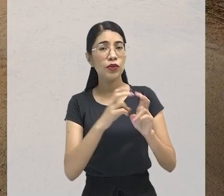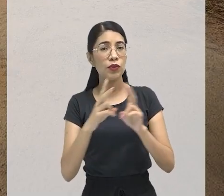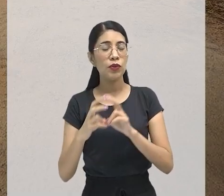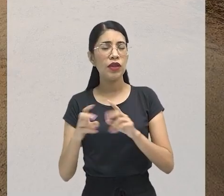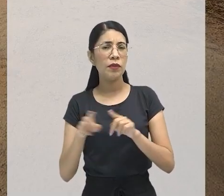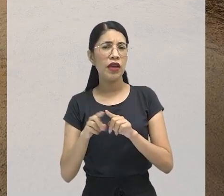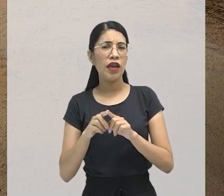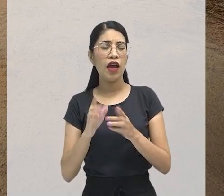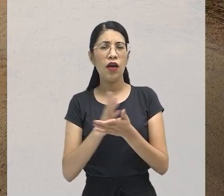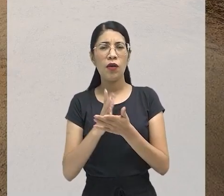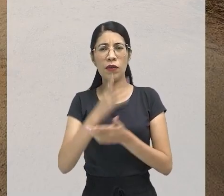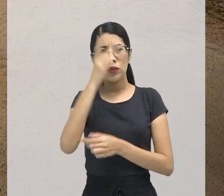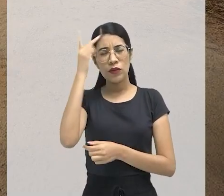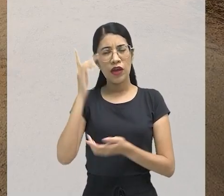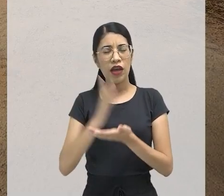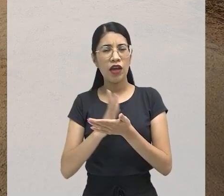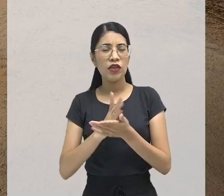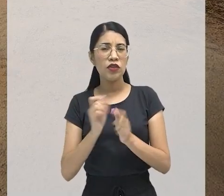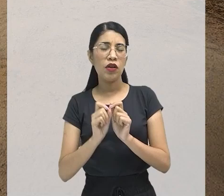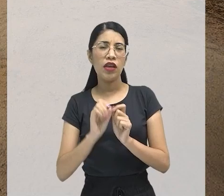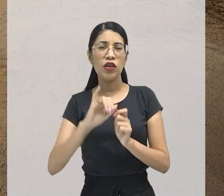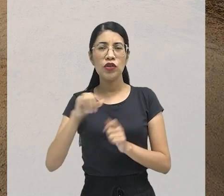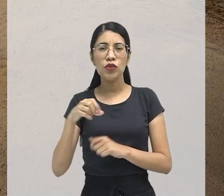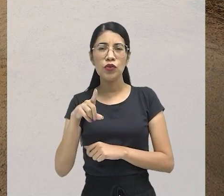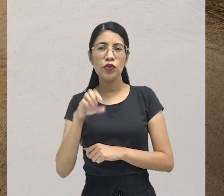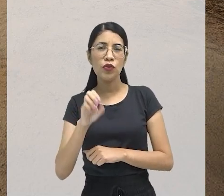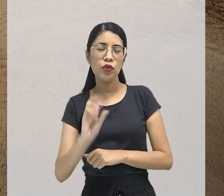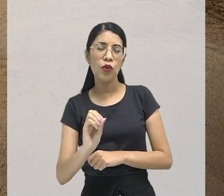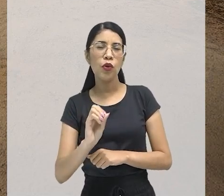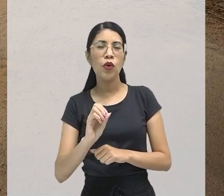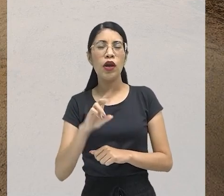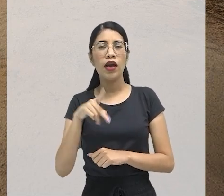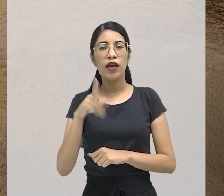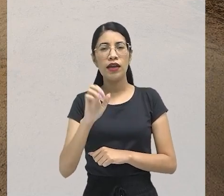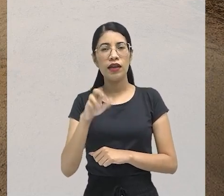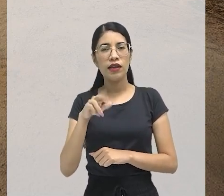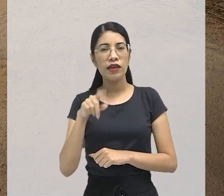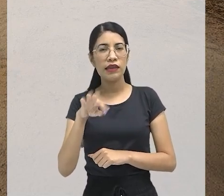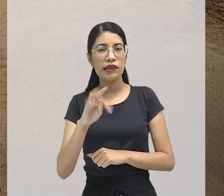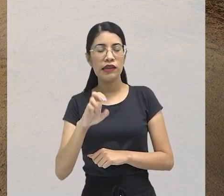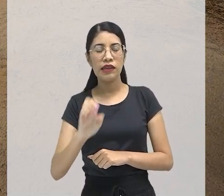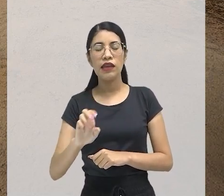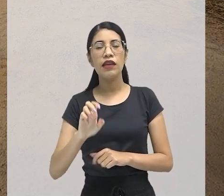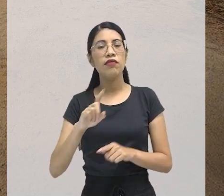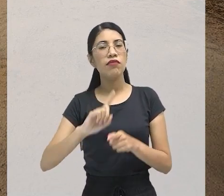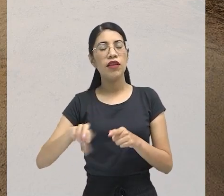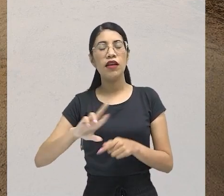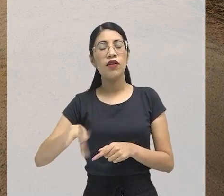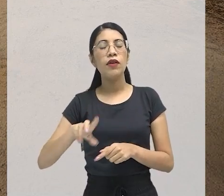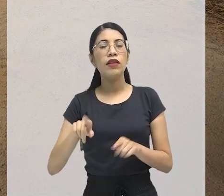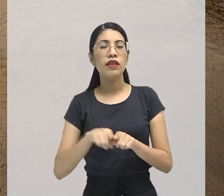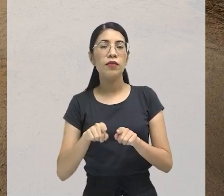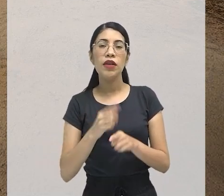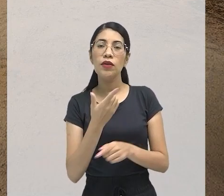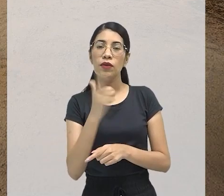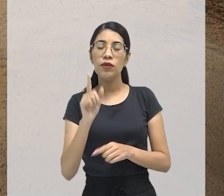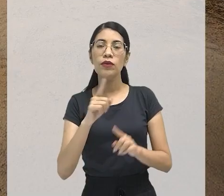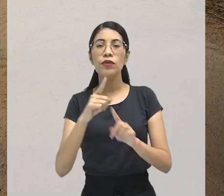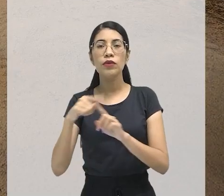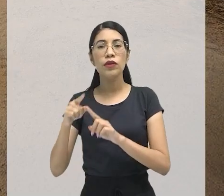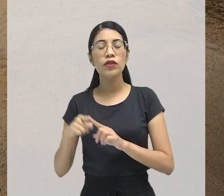é só judô, karatê, jiu-jitsu, não é isso? Não, pô, tem outras